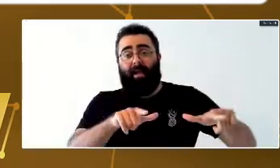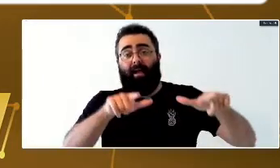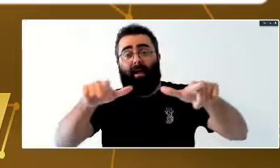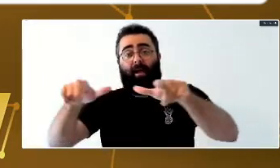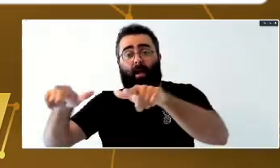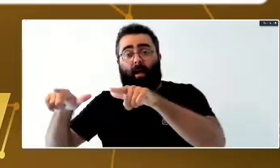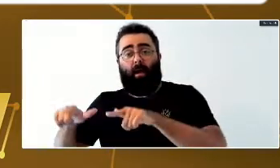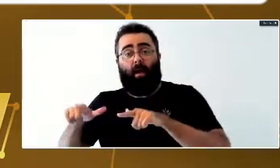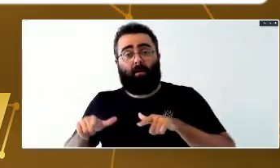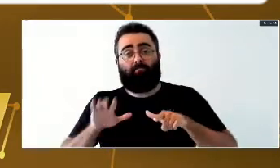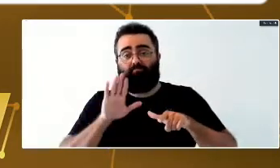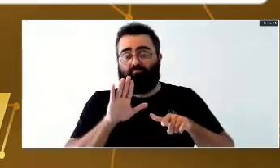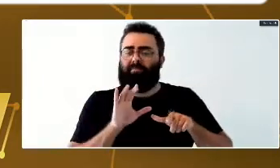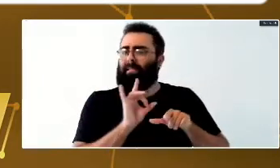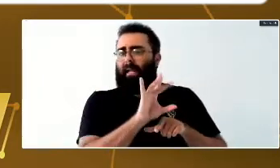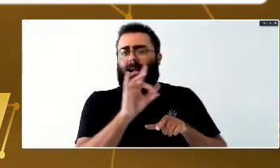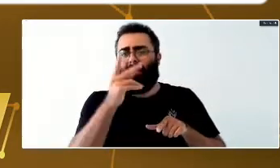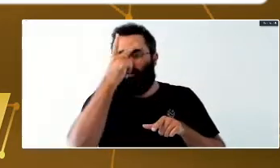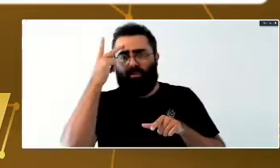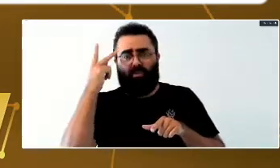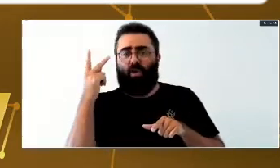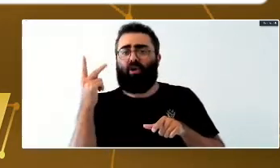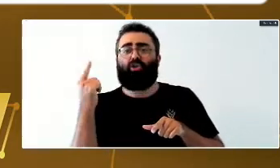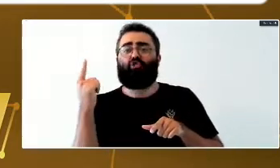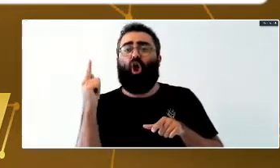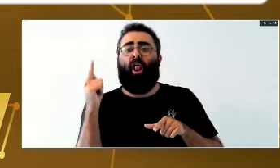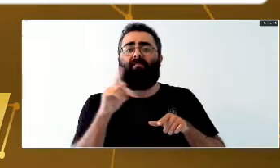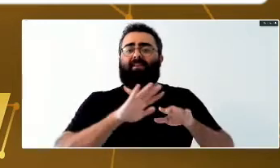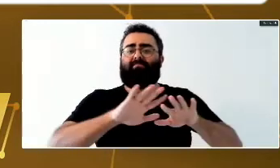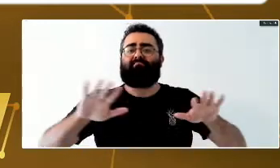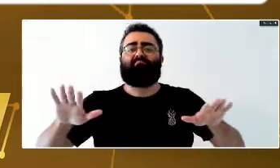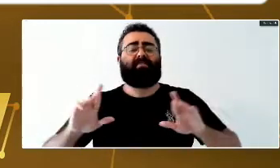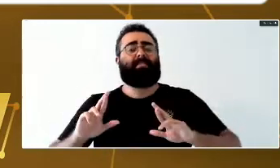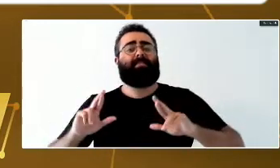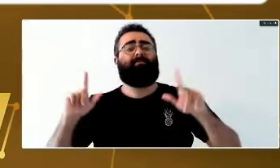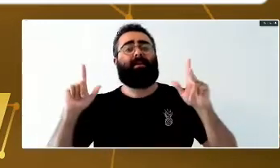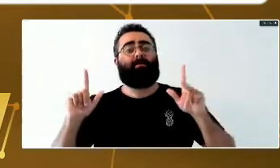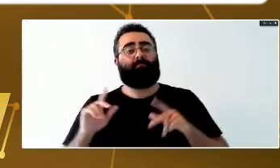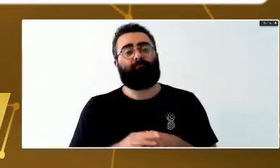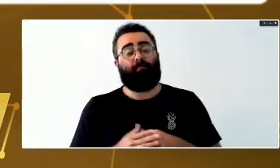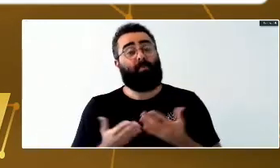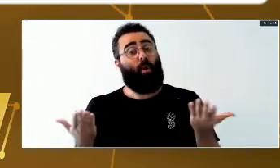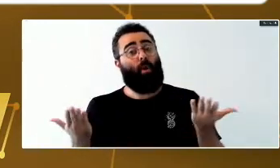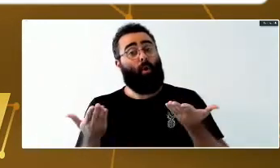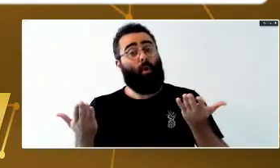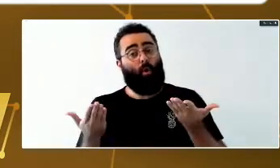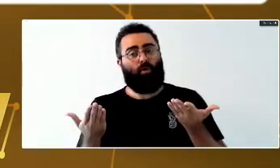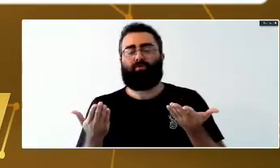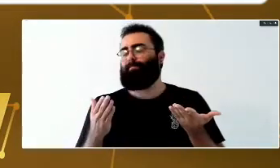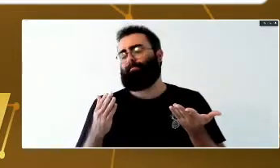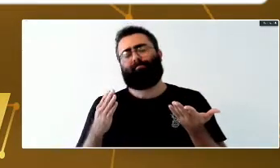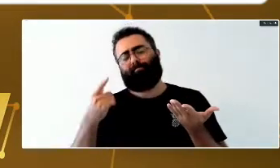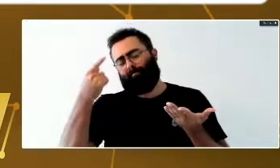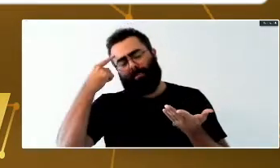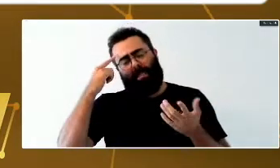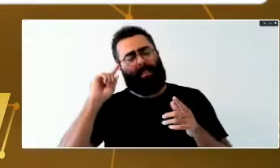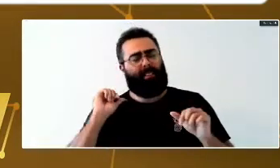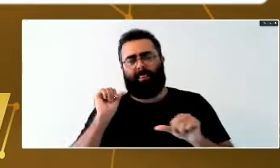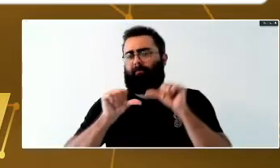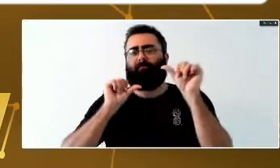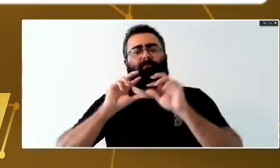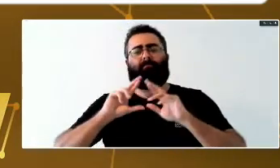tem como objetivo ao longo da vida de um ativo. E hoje a informação geográfica traz um